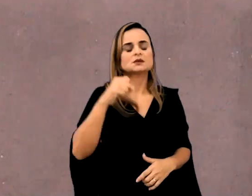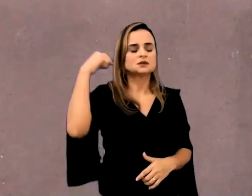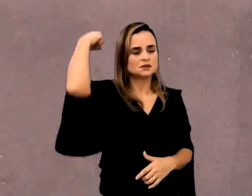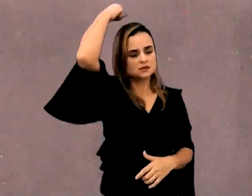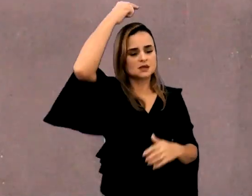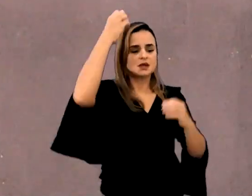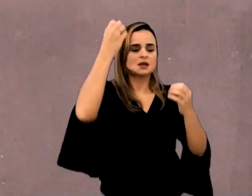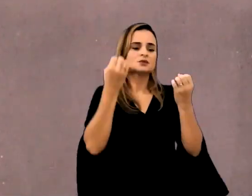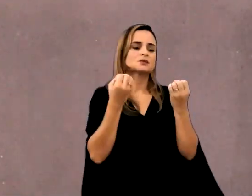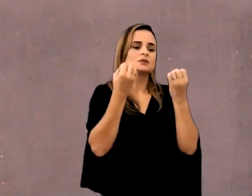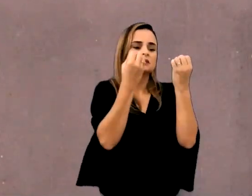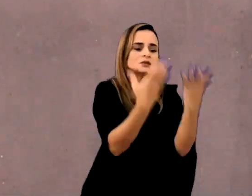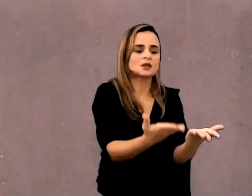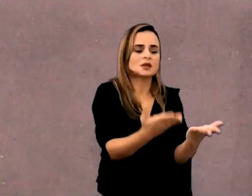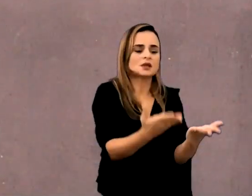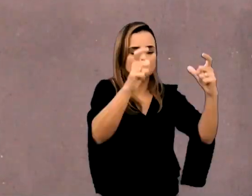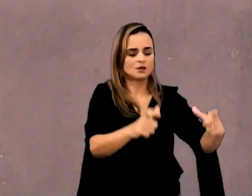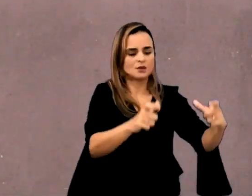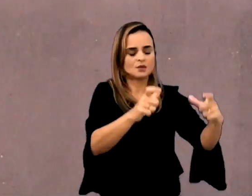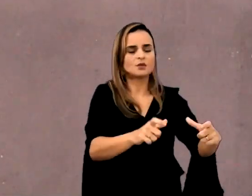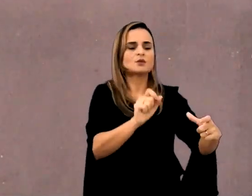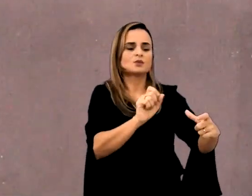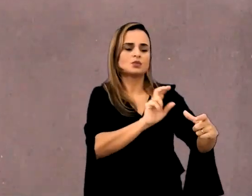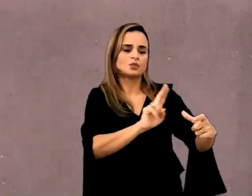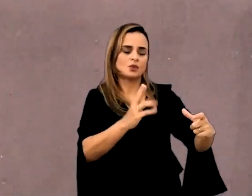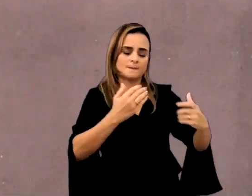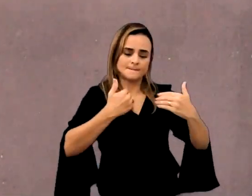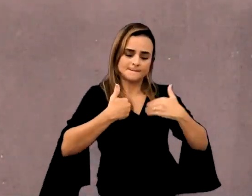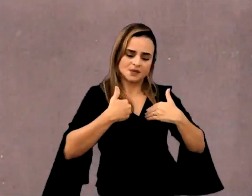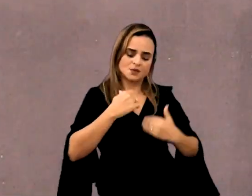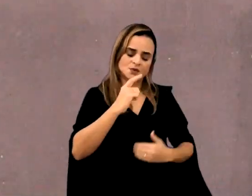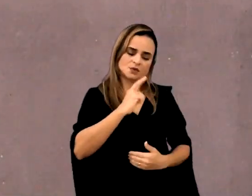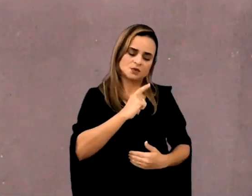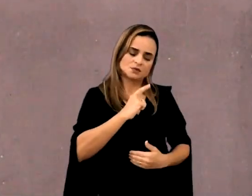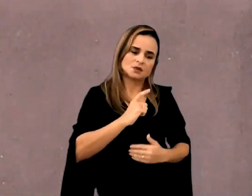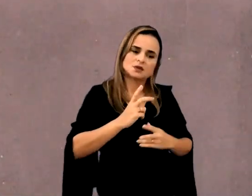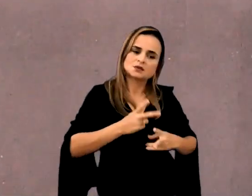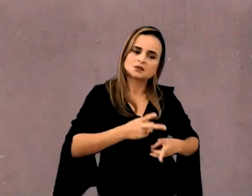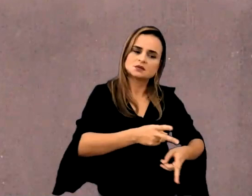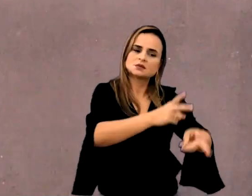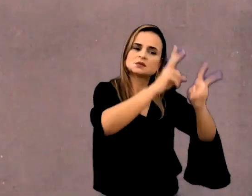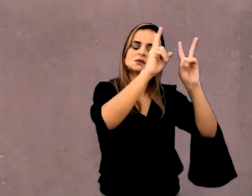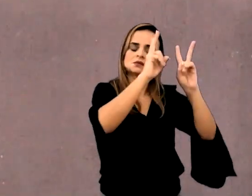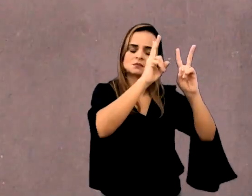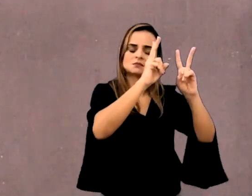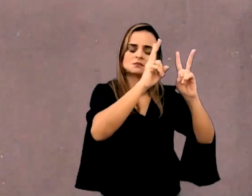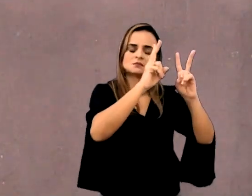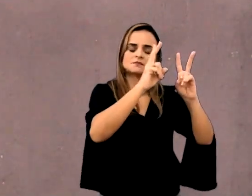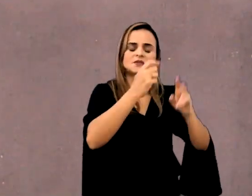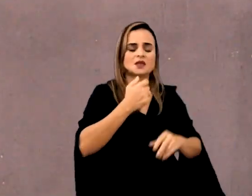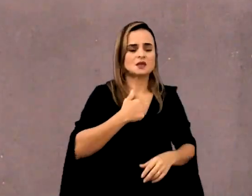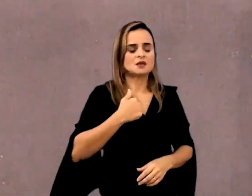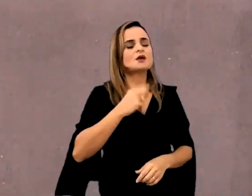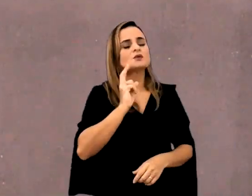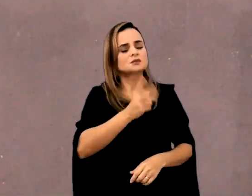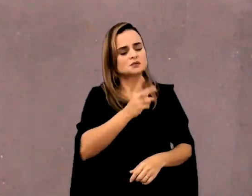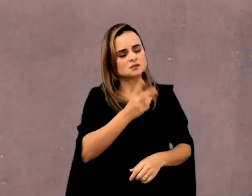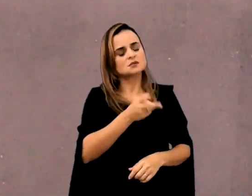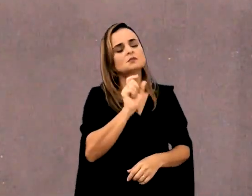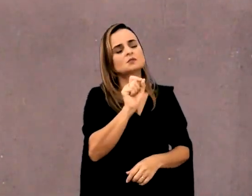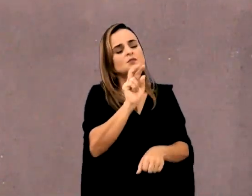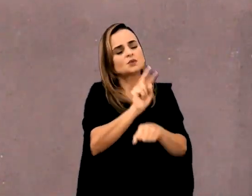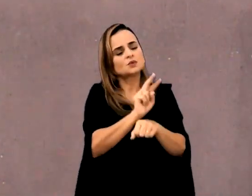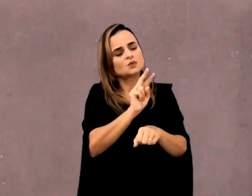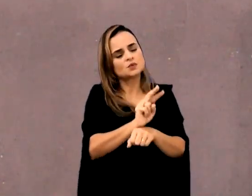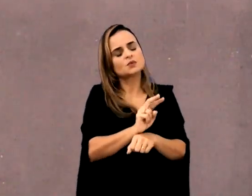para que nela esteja o meu nome perpetuamente, e nela estarão fixos os meus olhos e o